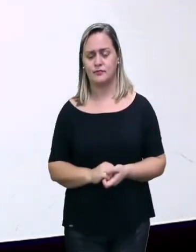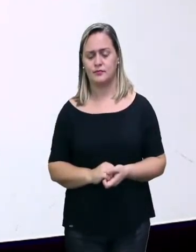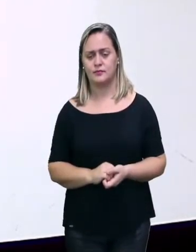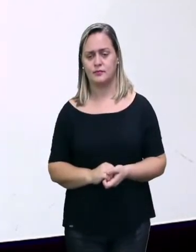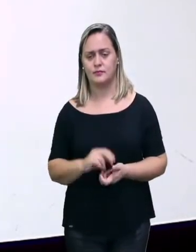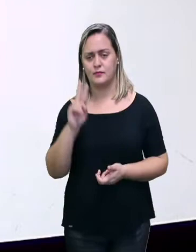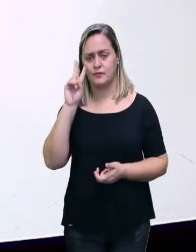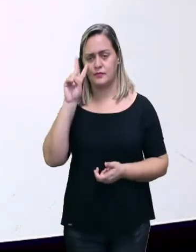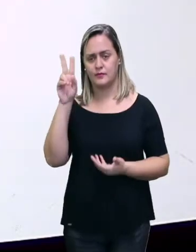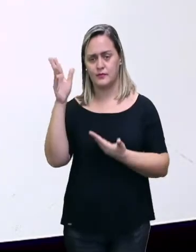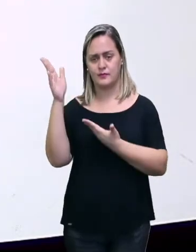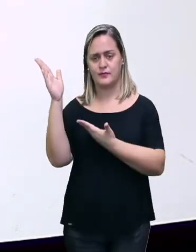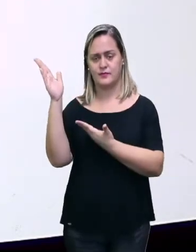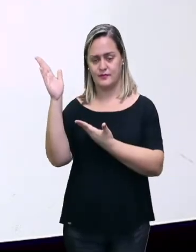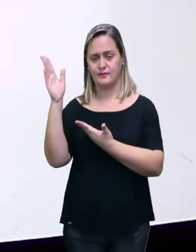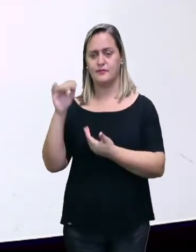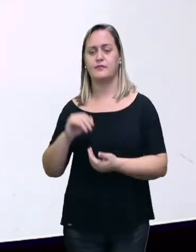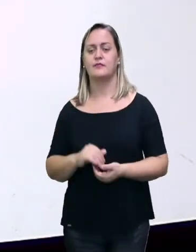Vai ficar dessa forma, tá vendo?